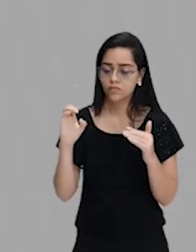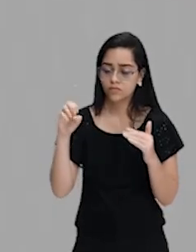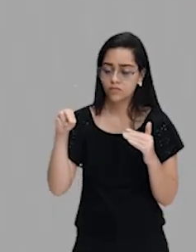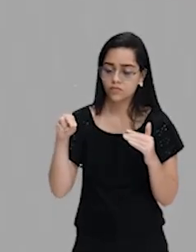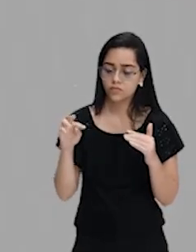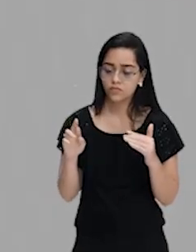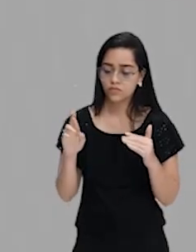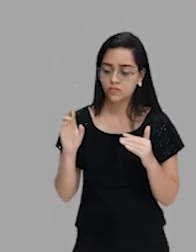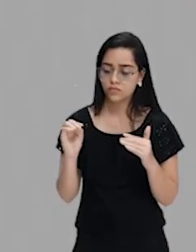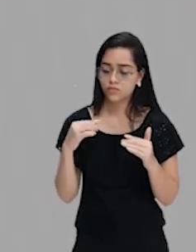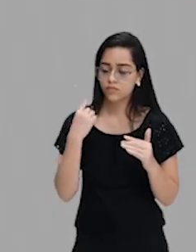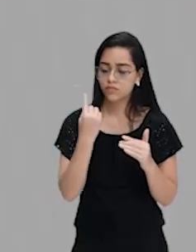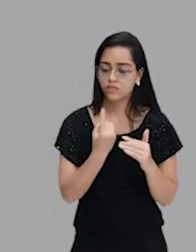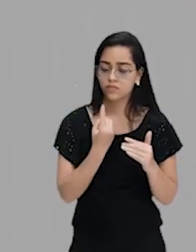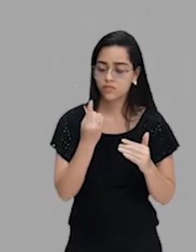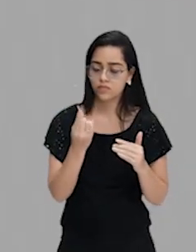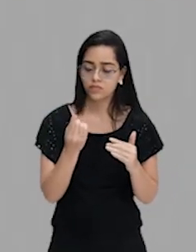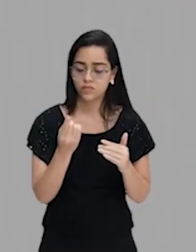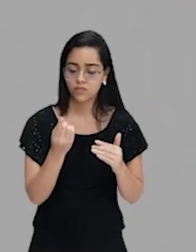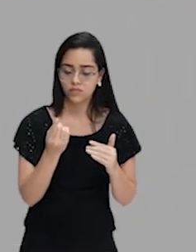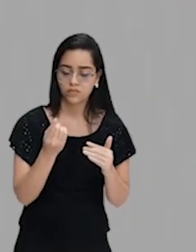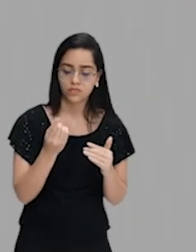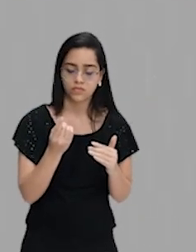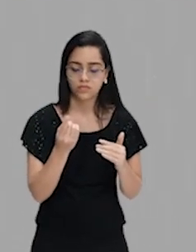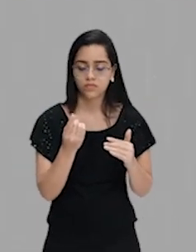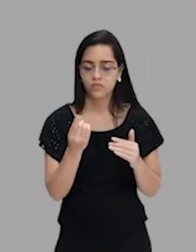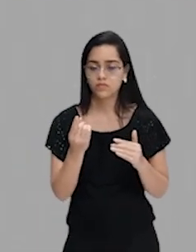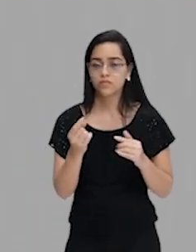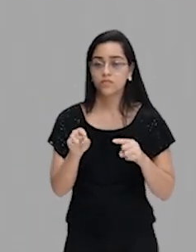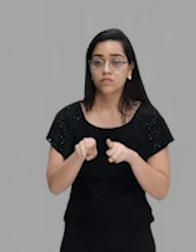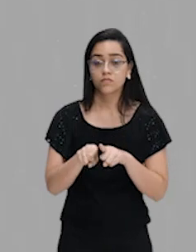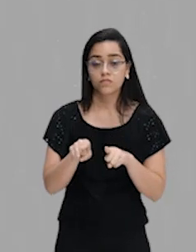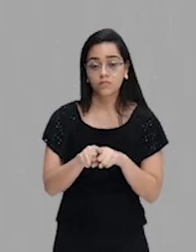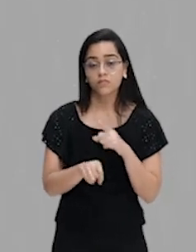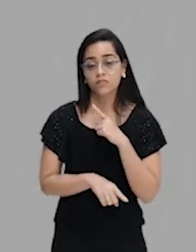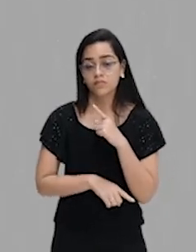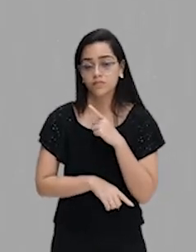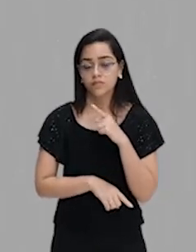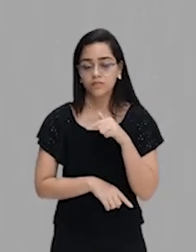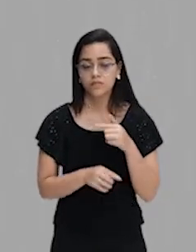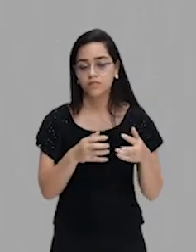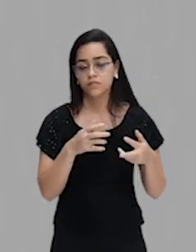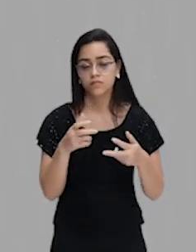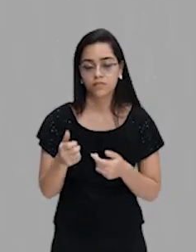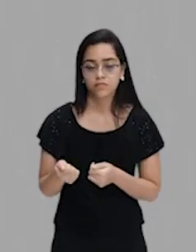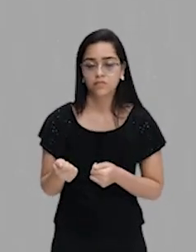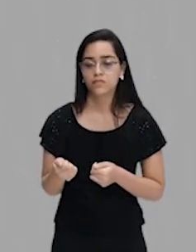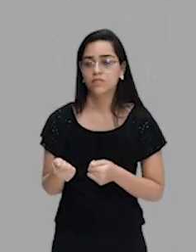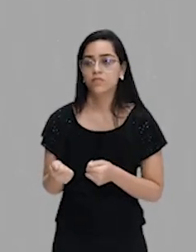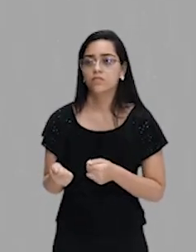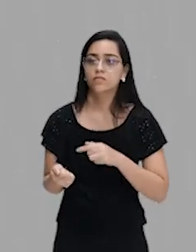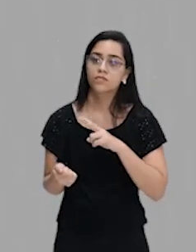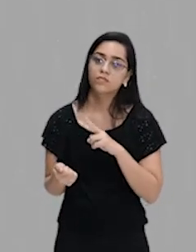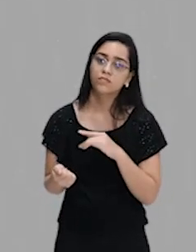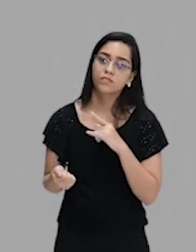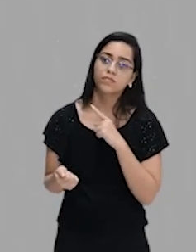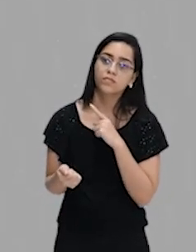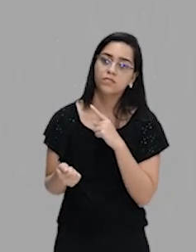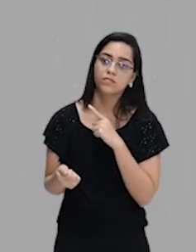celeste, que no caso é o nosso, seria o nosso horizonte, certo? Ou o horizonte da Terra, certo? Isso vai conter